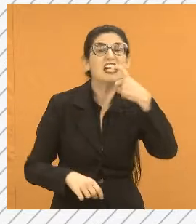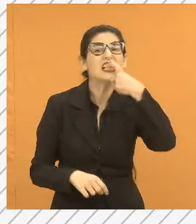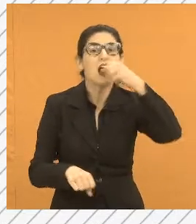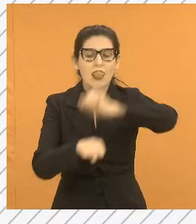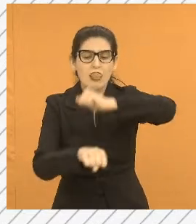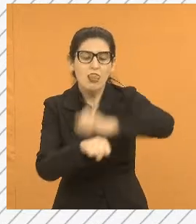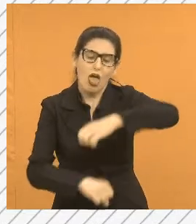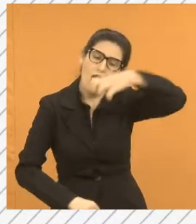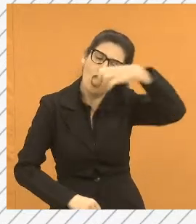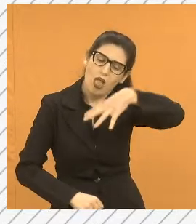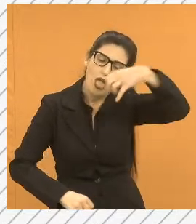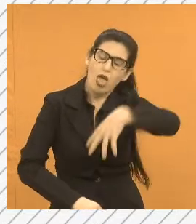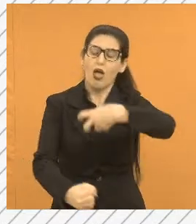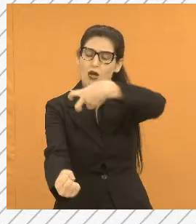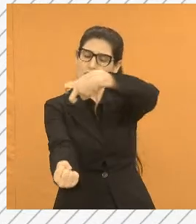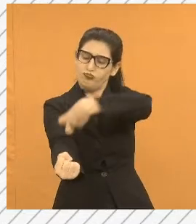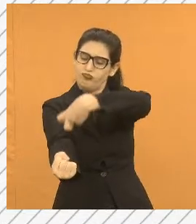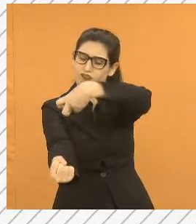com sedação,